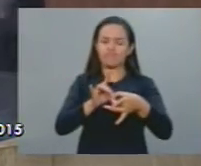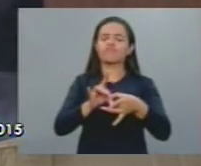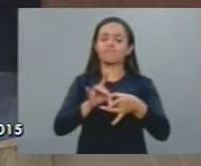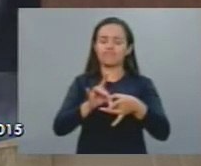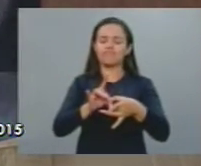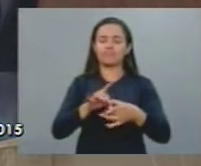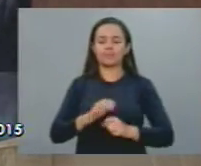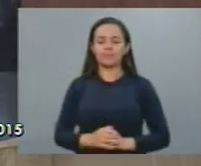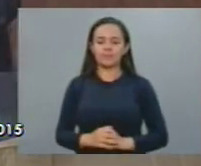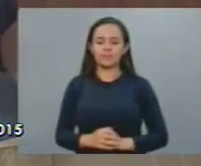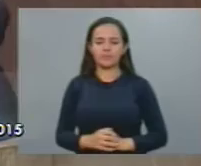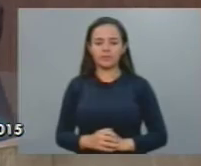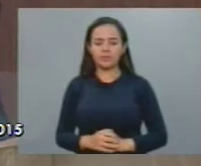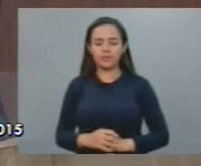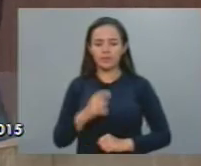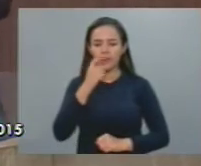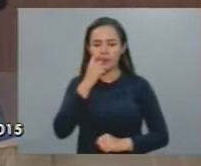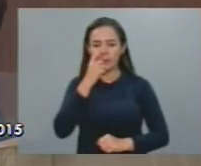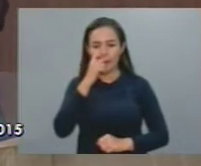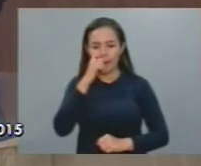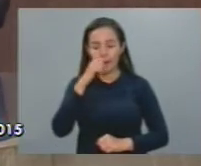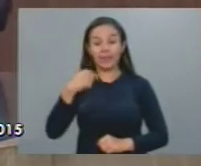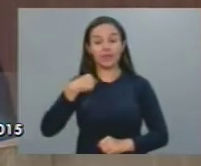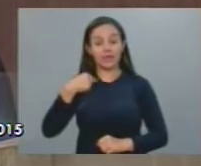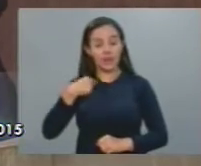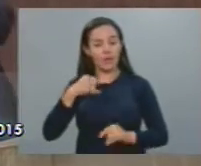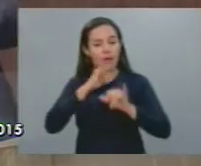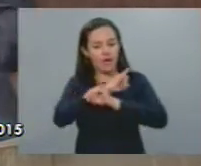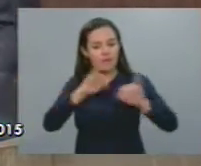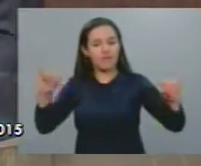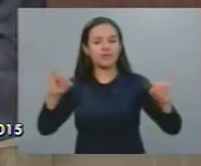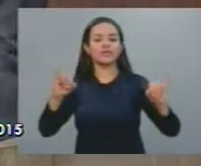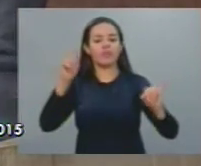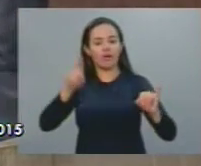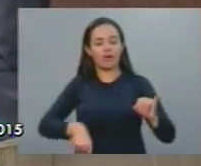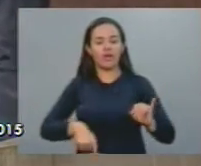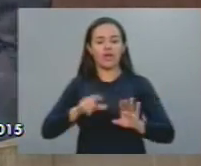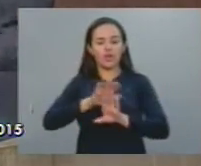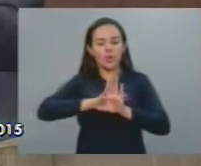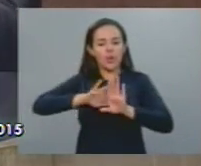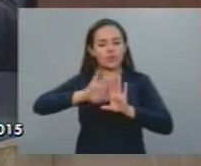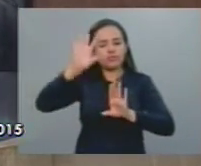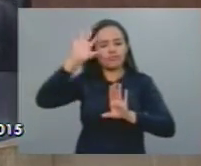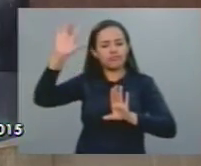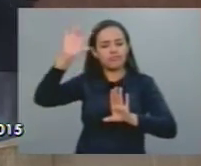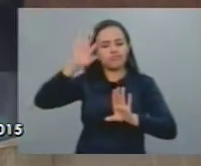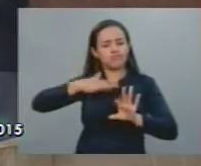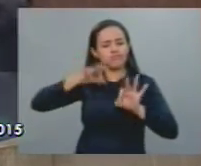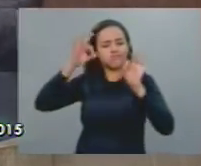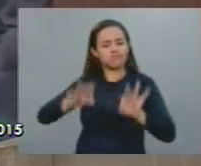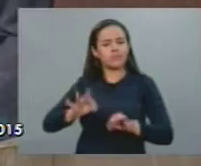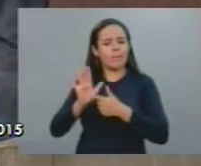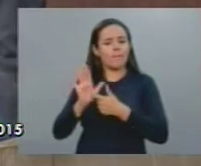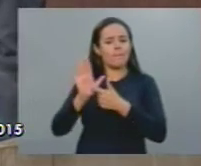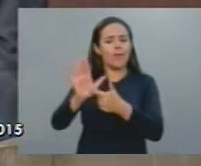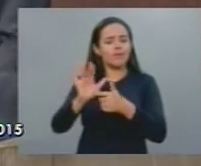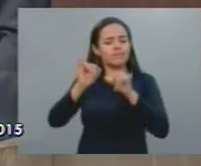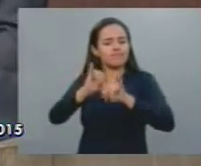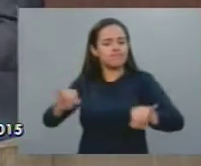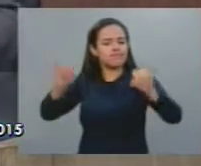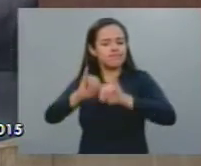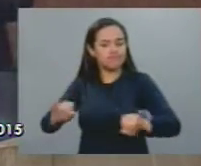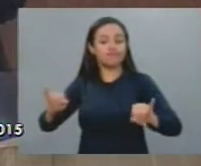ideológica. E eu aqui vocalizo, portanto, tais convicções. E essas convicções nos levam a outros